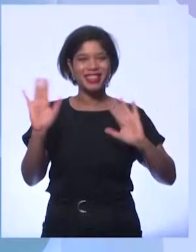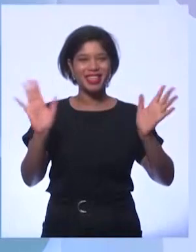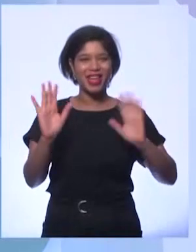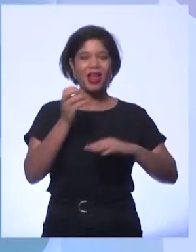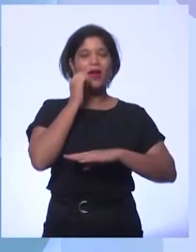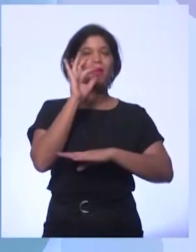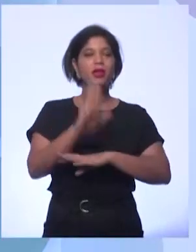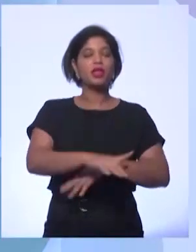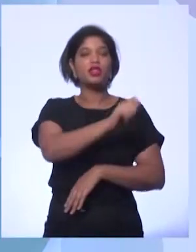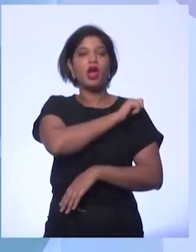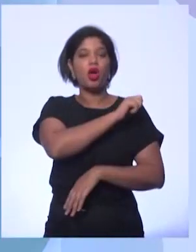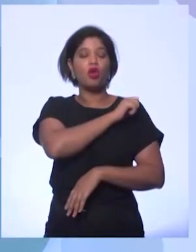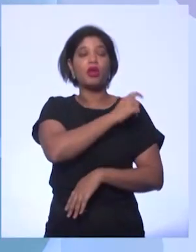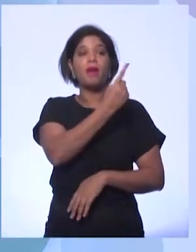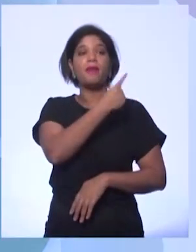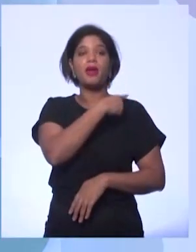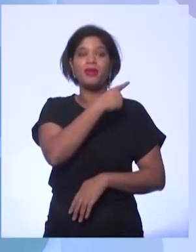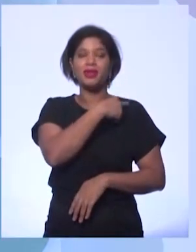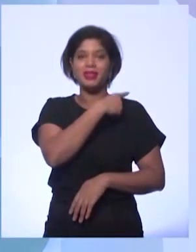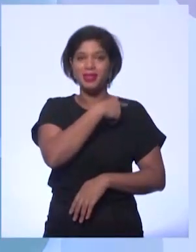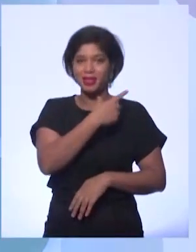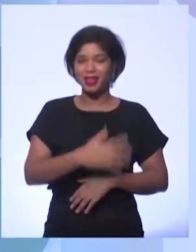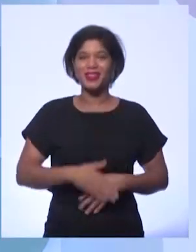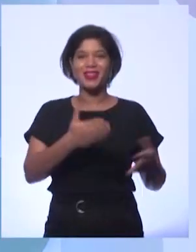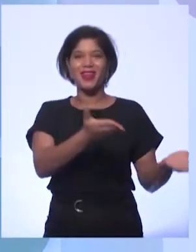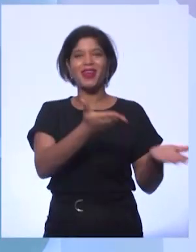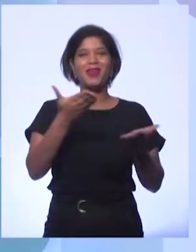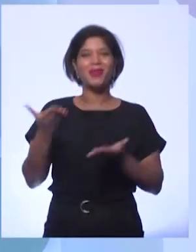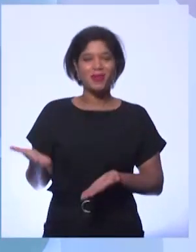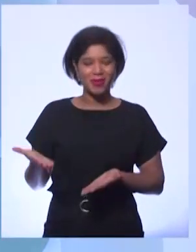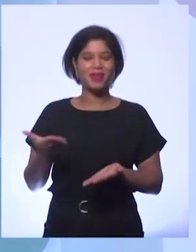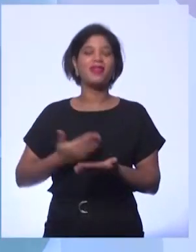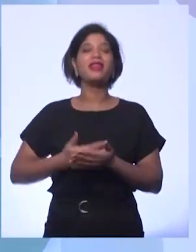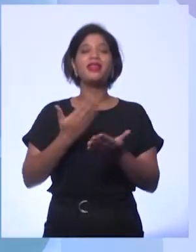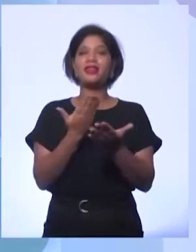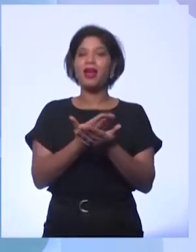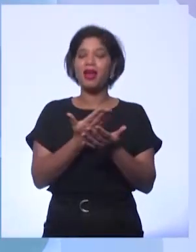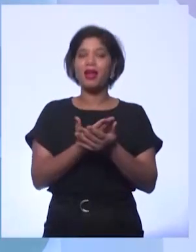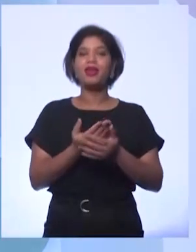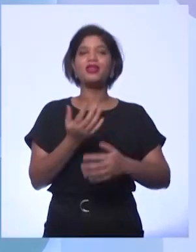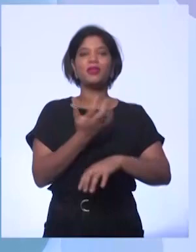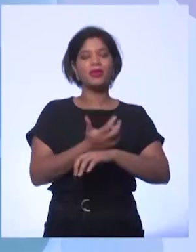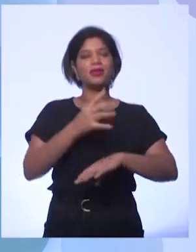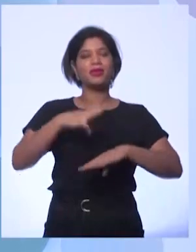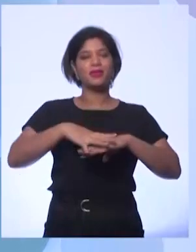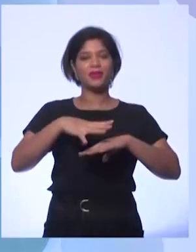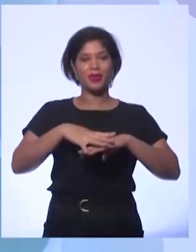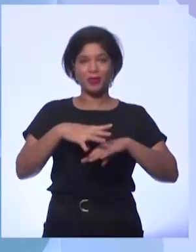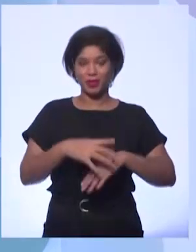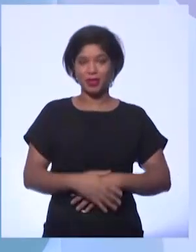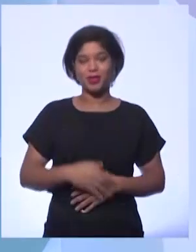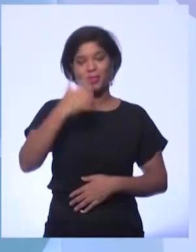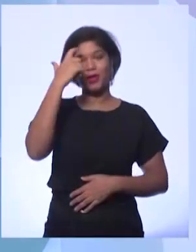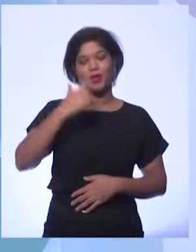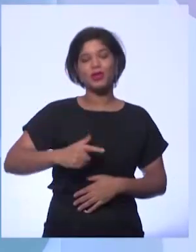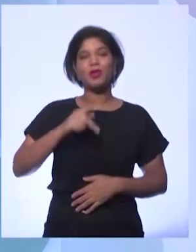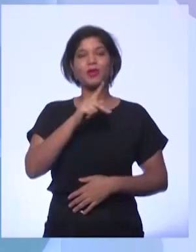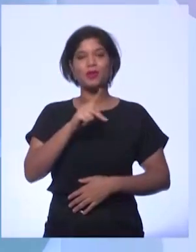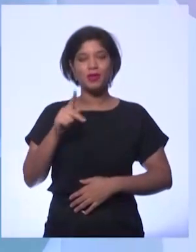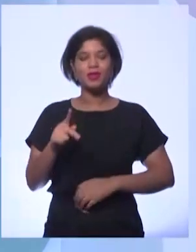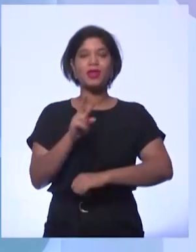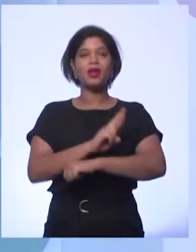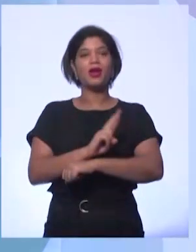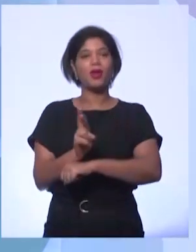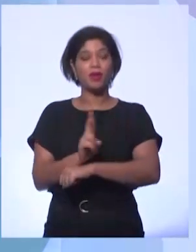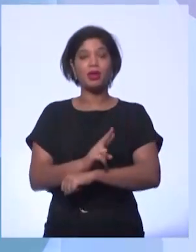Olá, boa tarde, alunos da primeira série do ensino médio. Sejam todos bem-vindos a mais uma aula de matemática. Eu sou a professora Roberta